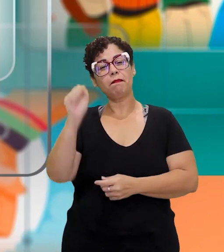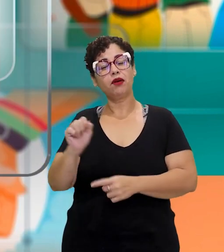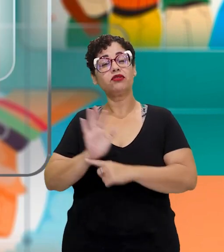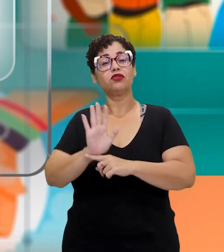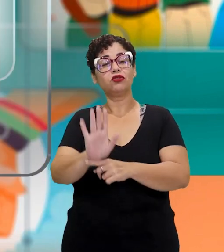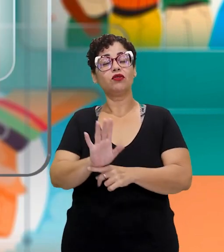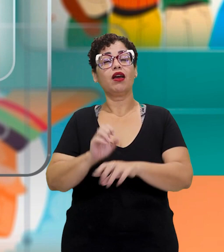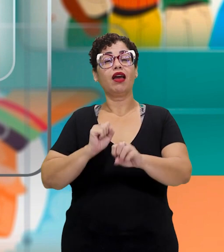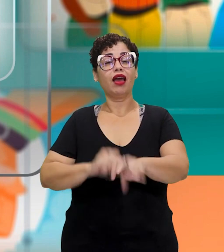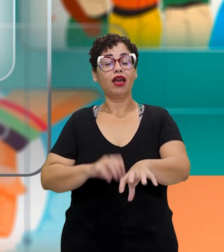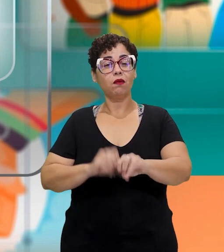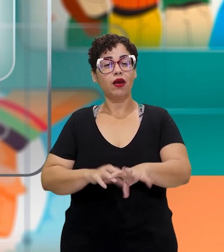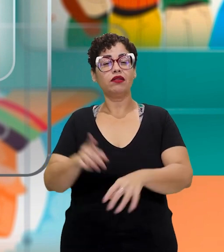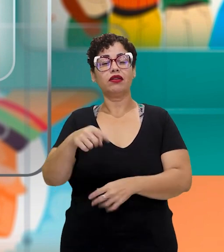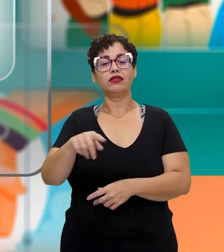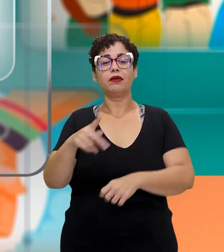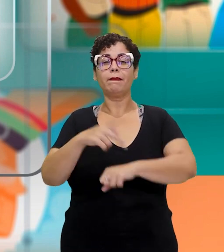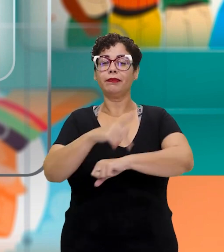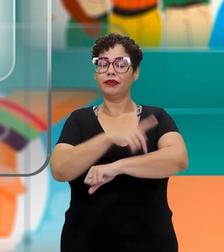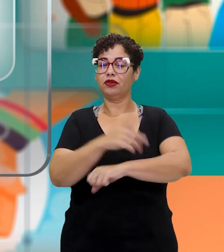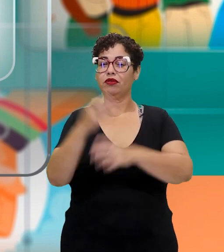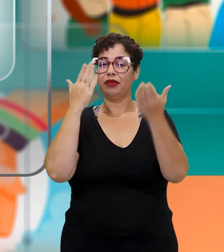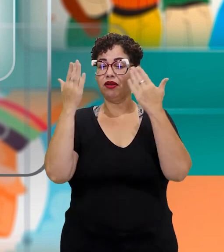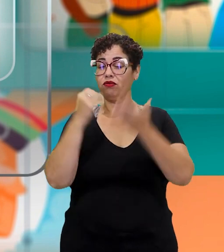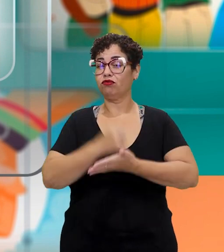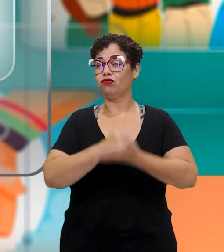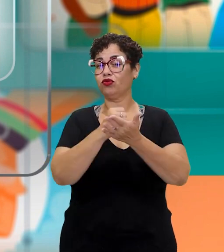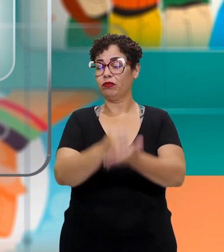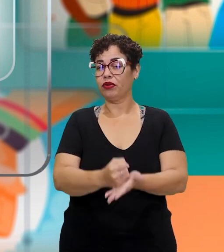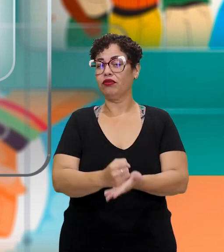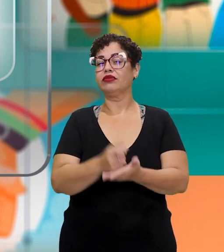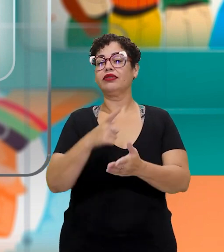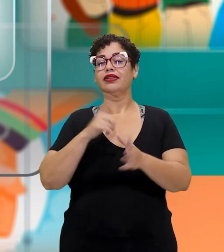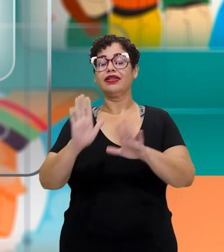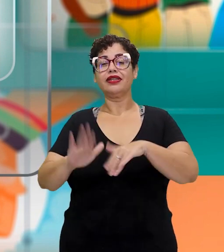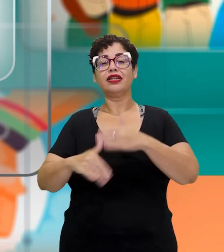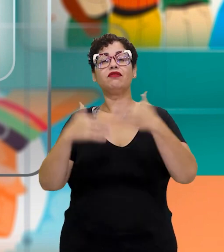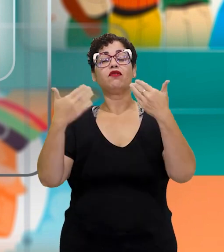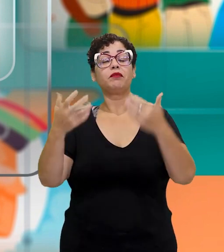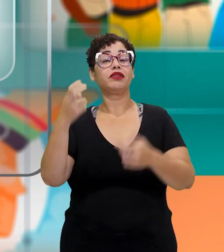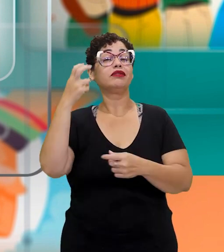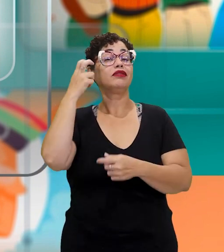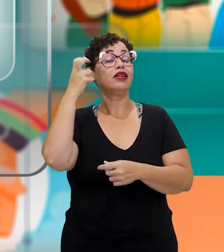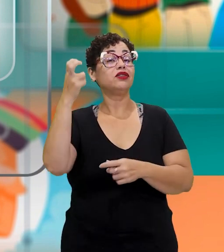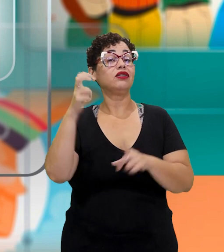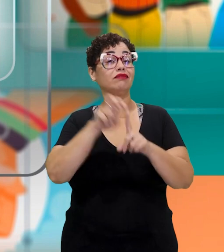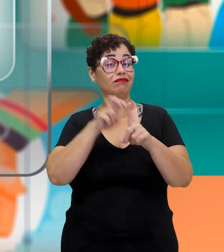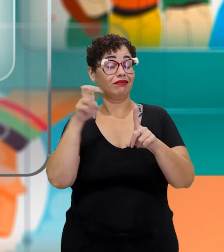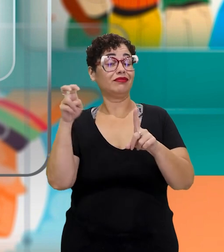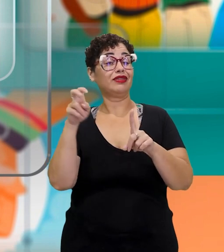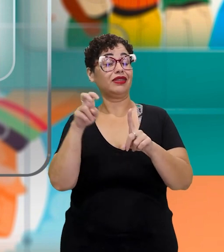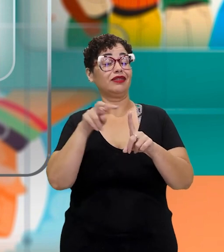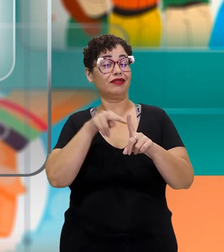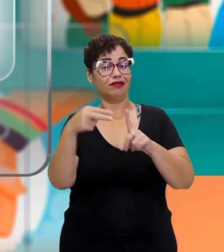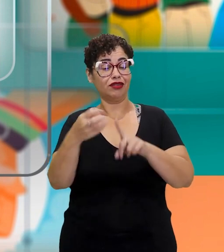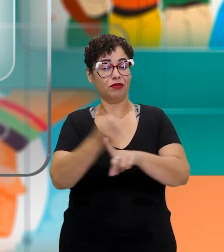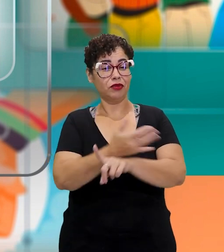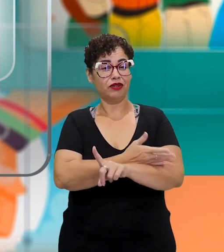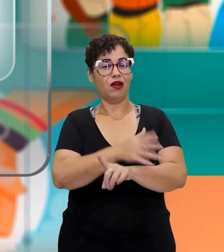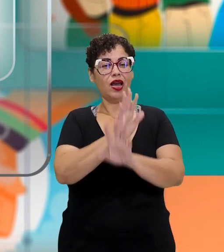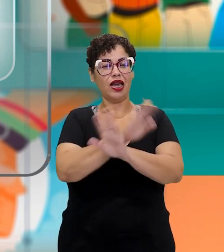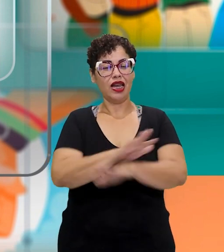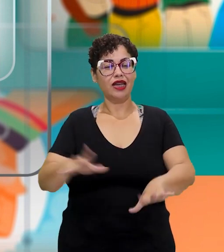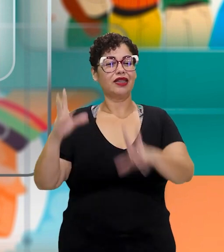pode auxiliar os educadores e psicopedagogos no suporte e desenvolvimento da inteligência socioemocional